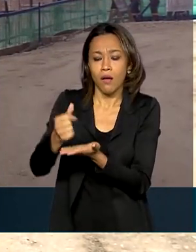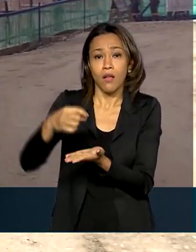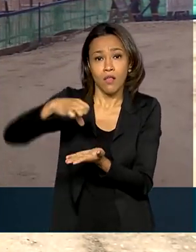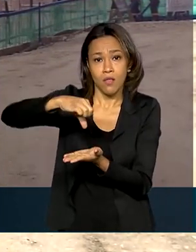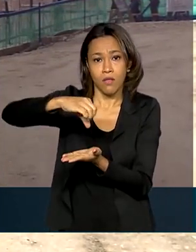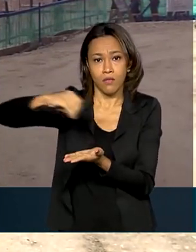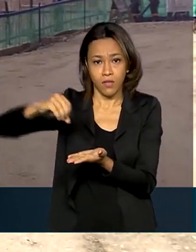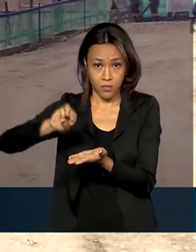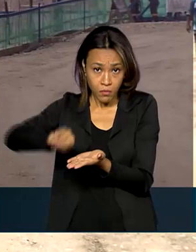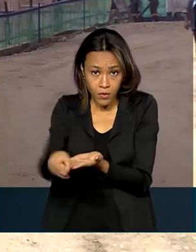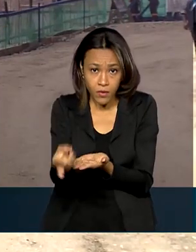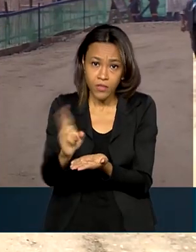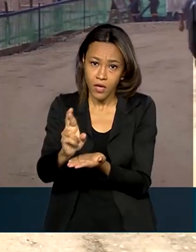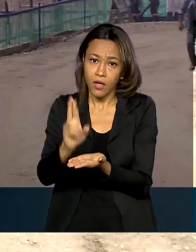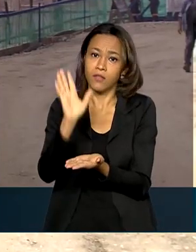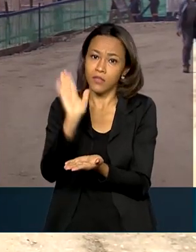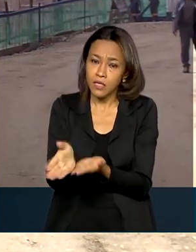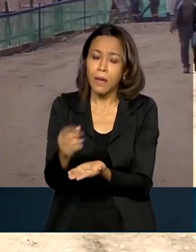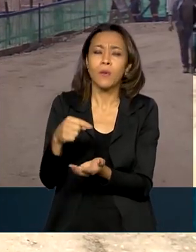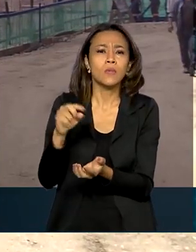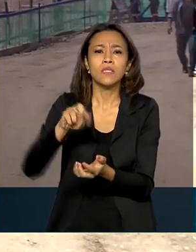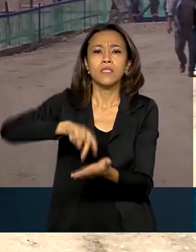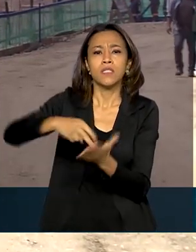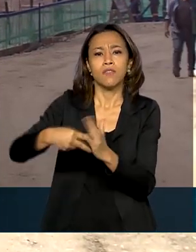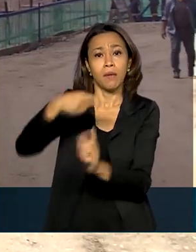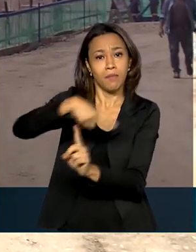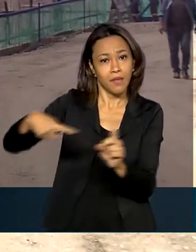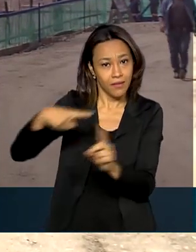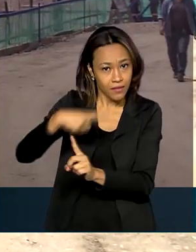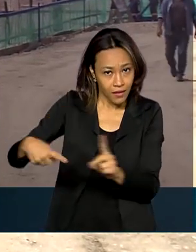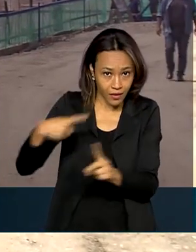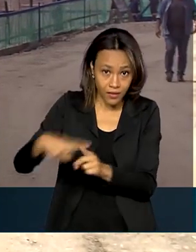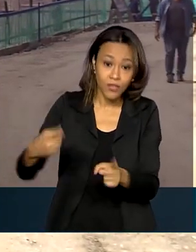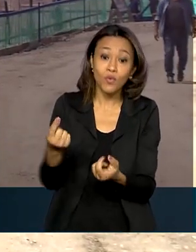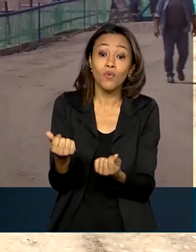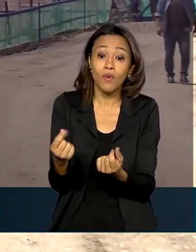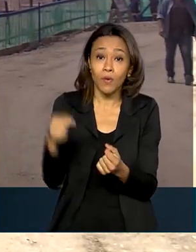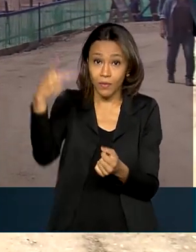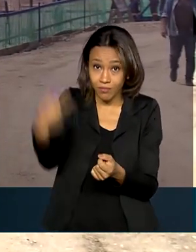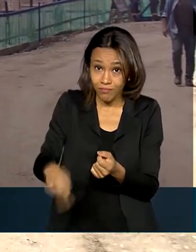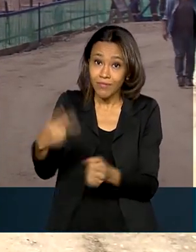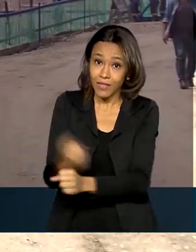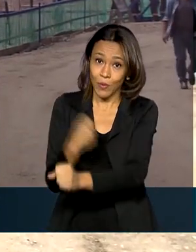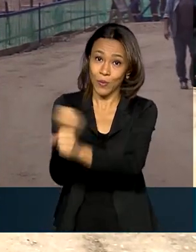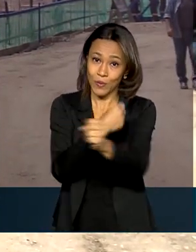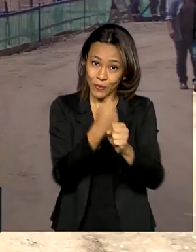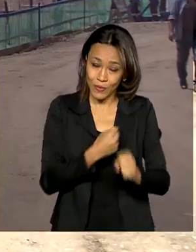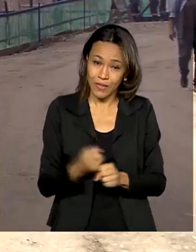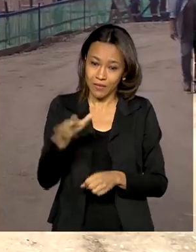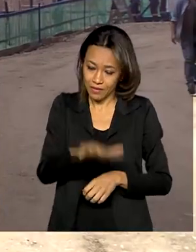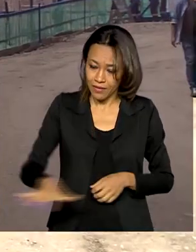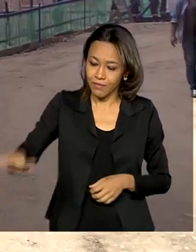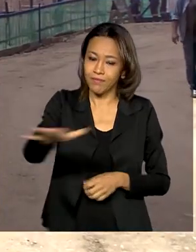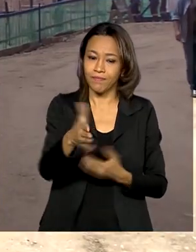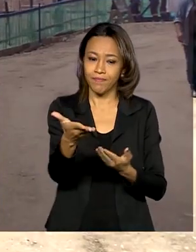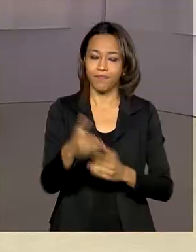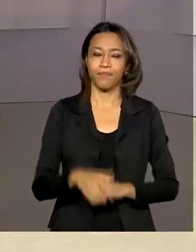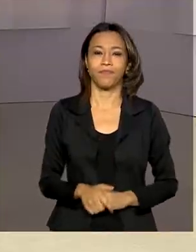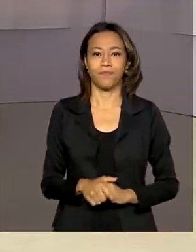reais, o que equivale a mais da metade do valor total da obra. De Sertânia, em Pernambuco, Dimas Soud.